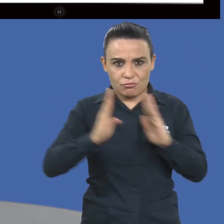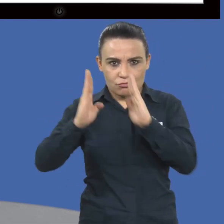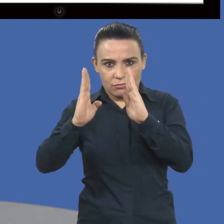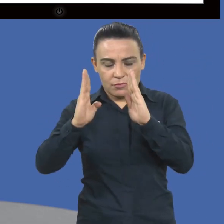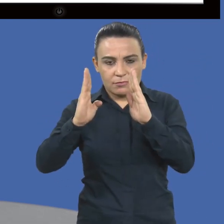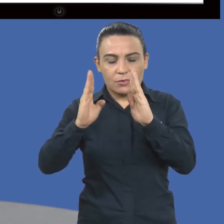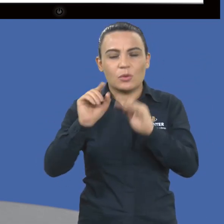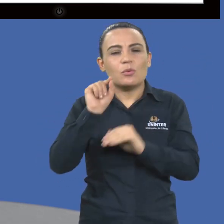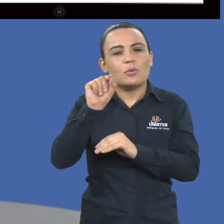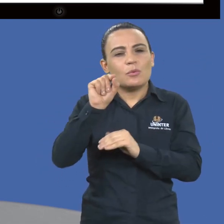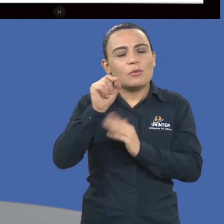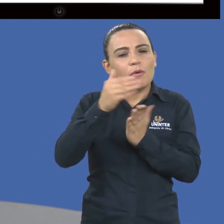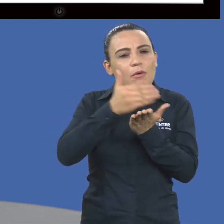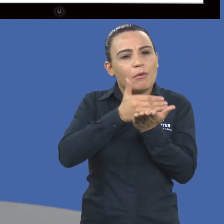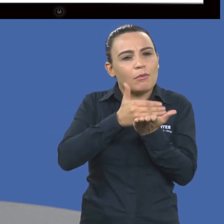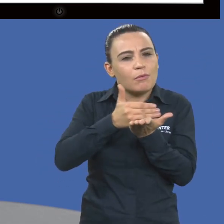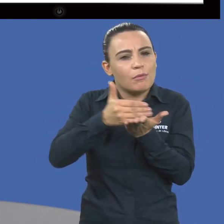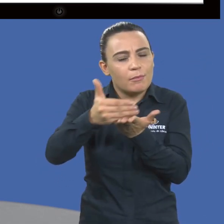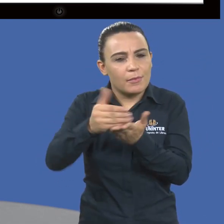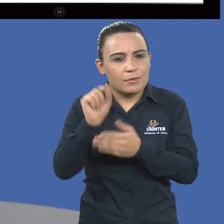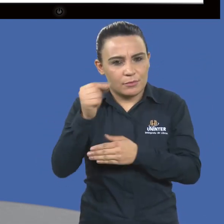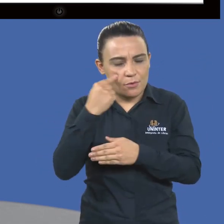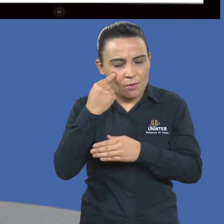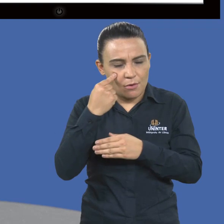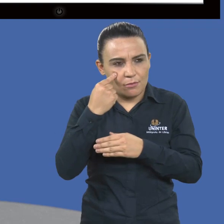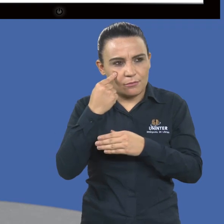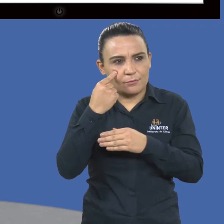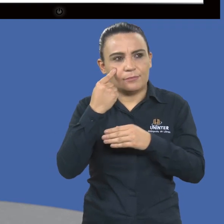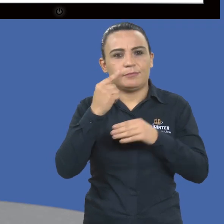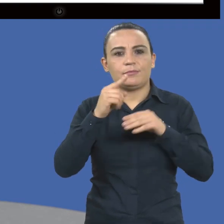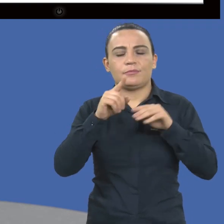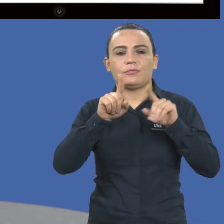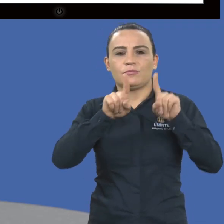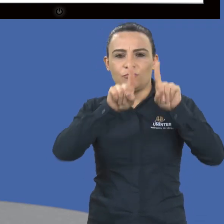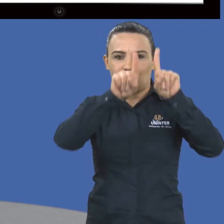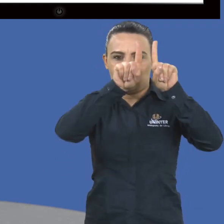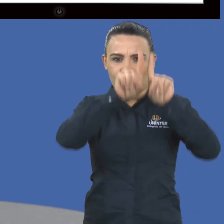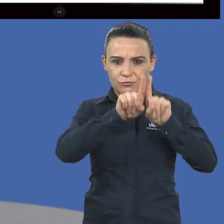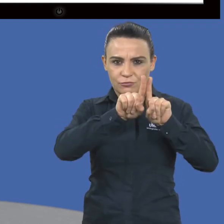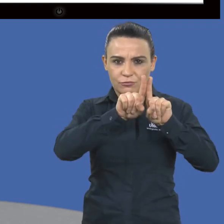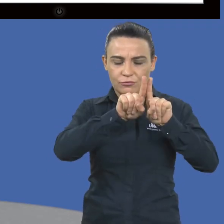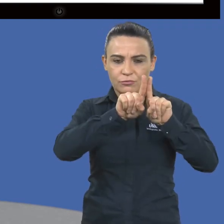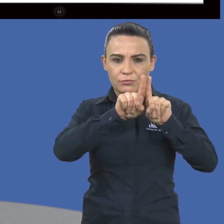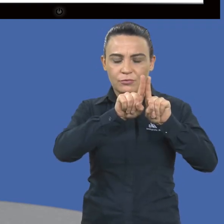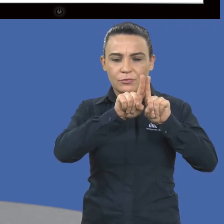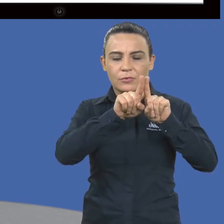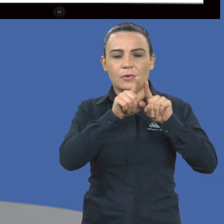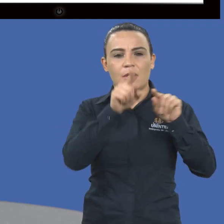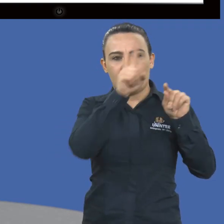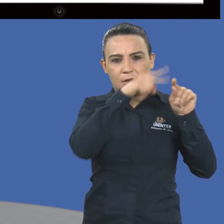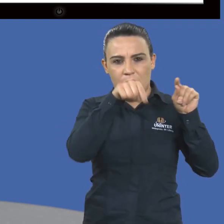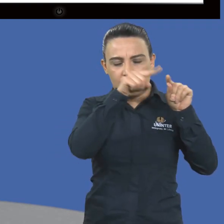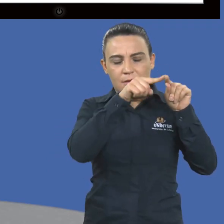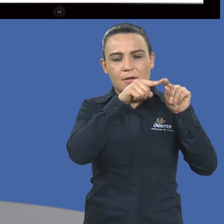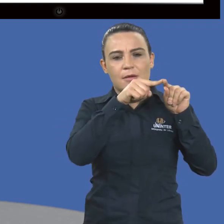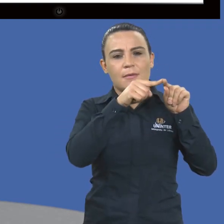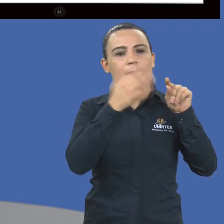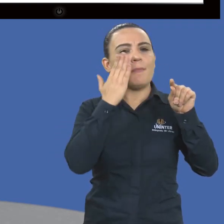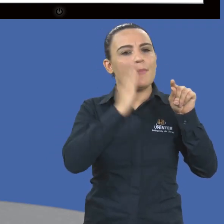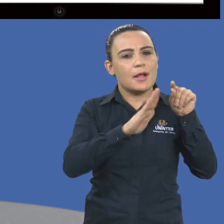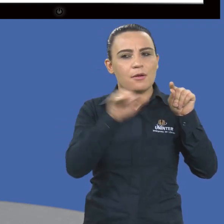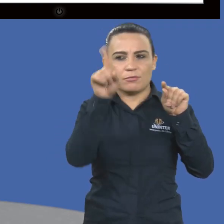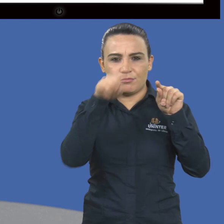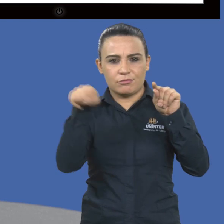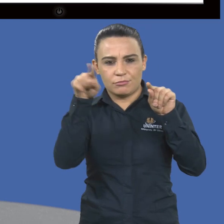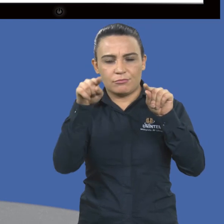meio, vocês vejam que começa com um cromossomo com a célula germinativa inicial, o branco